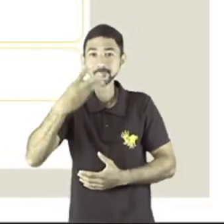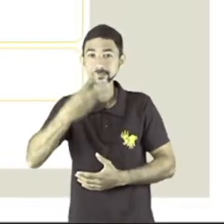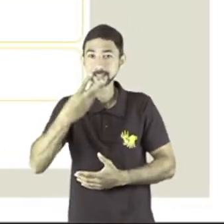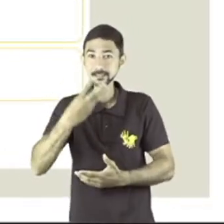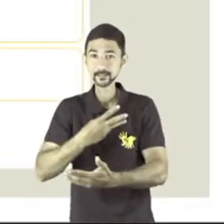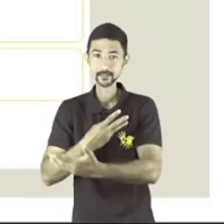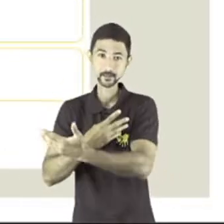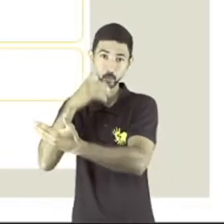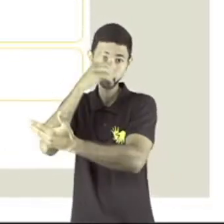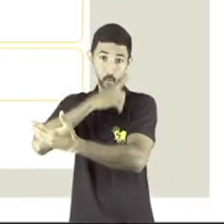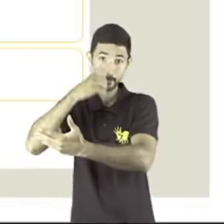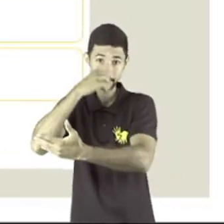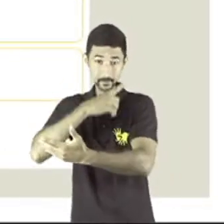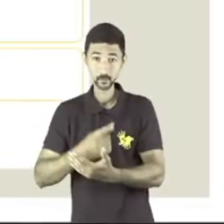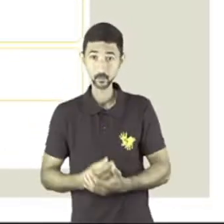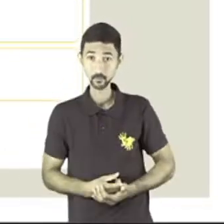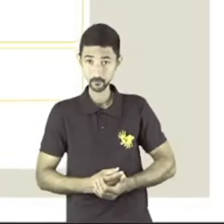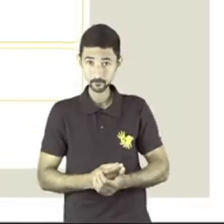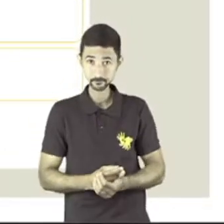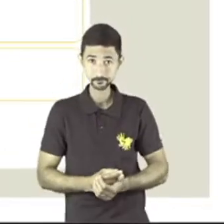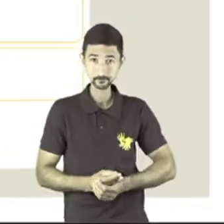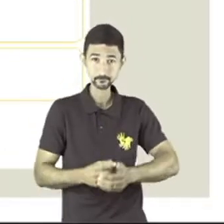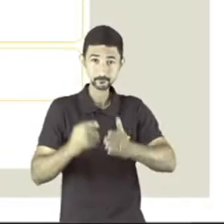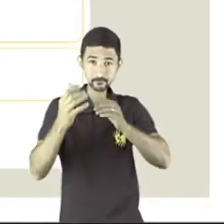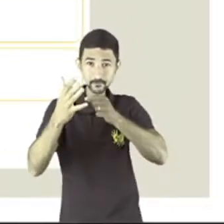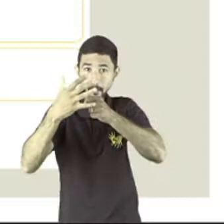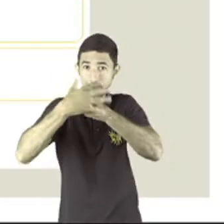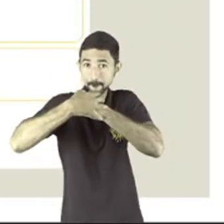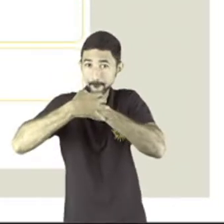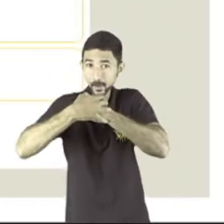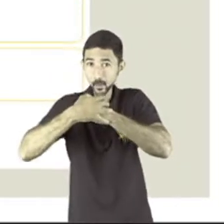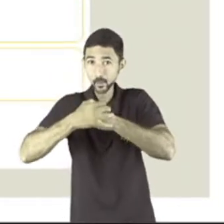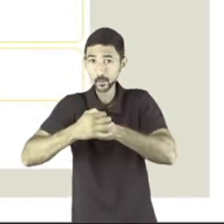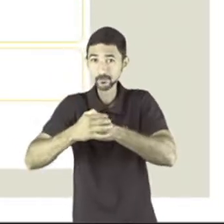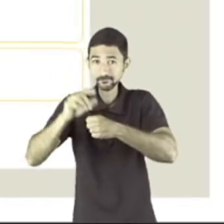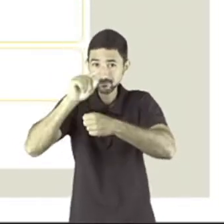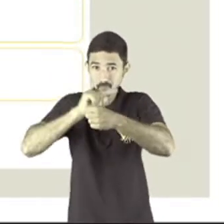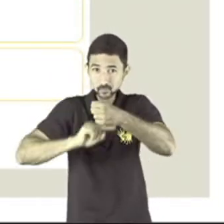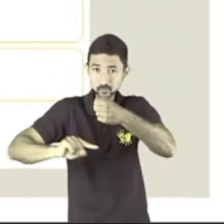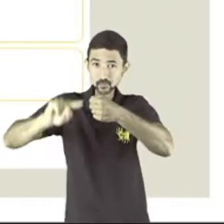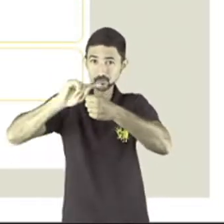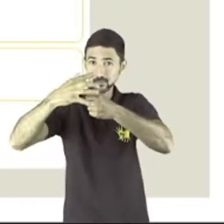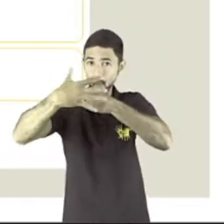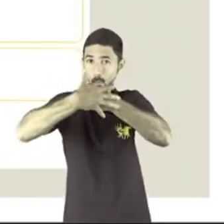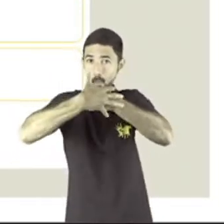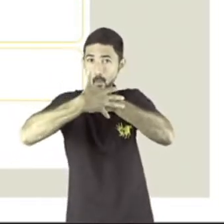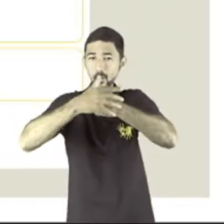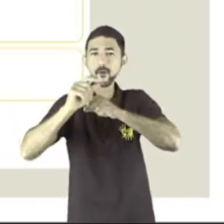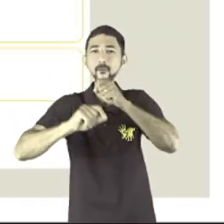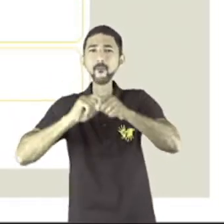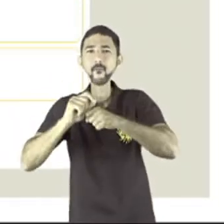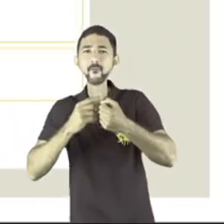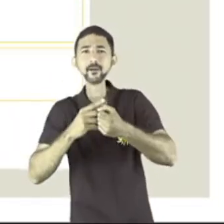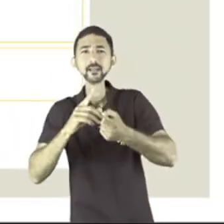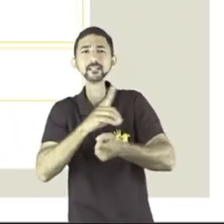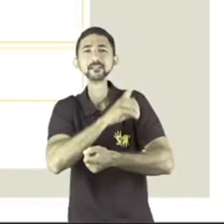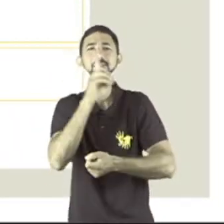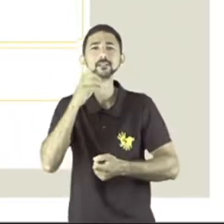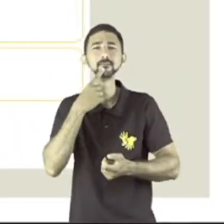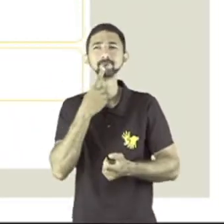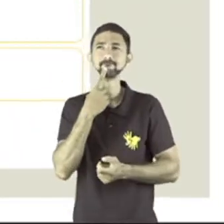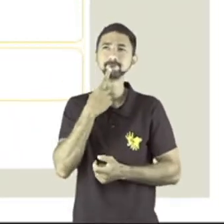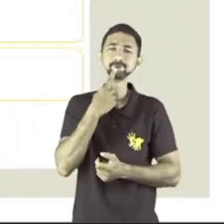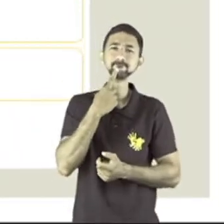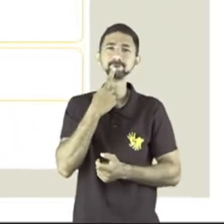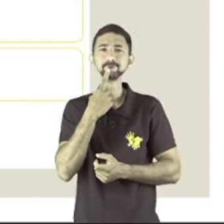o terceiro, onde tem esta elipse azul em cima cobrindo. Quem sabe me dizer que dia é o